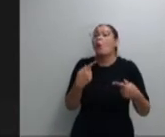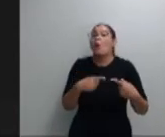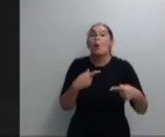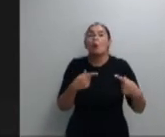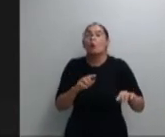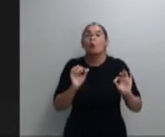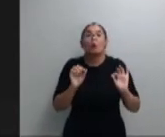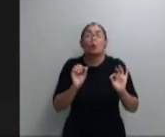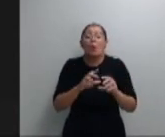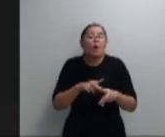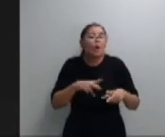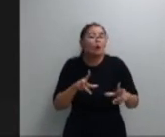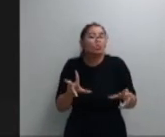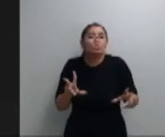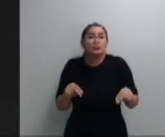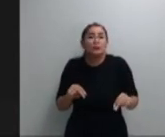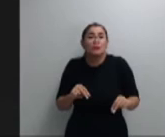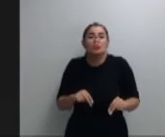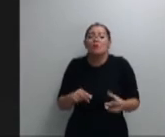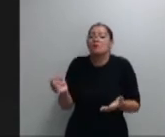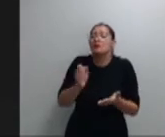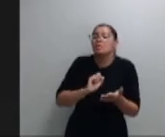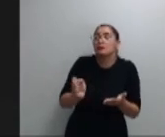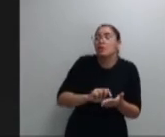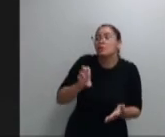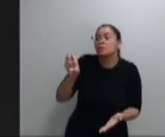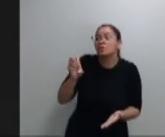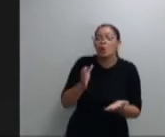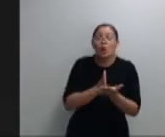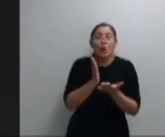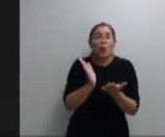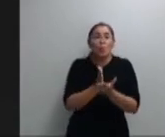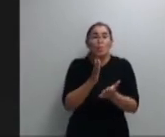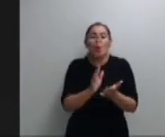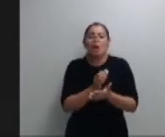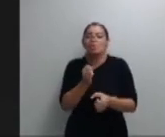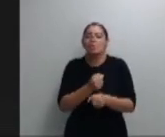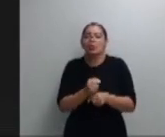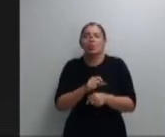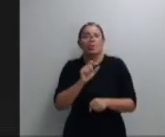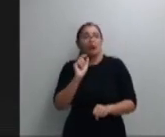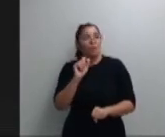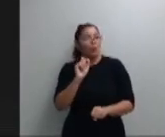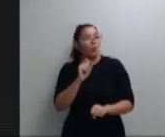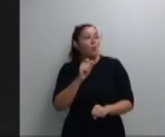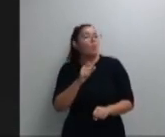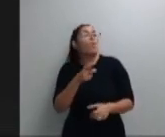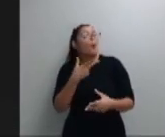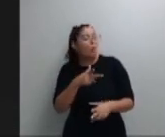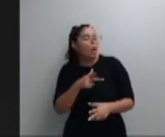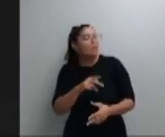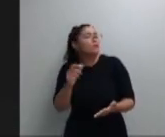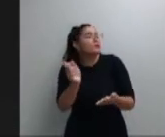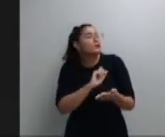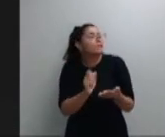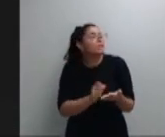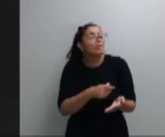livros por ano aí ele dizia pai, faça o seguinte em vez de ficar me criticando escreva 6 me supere